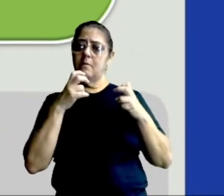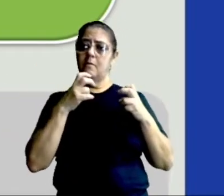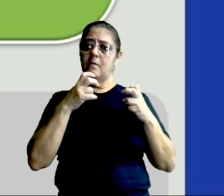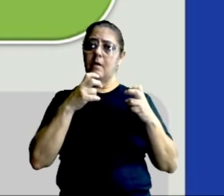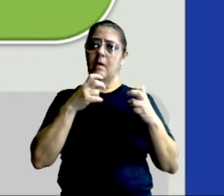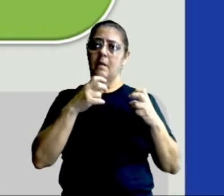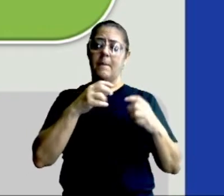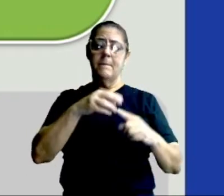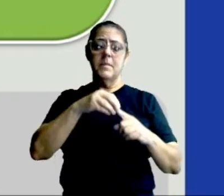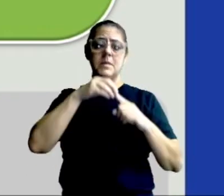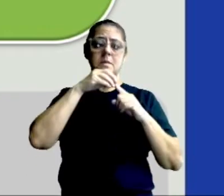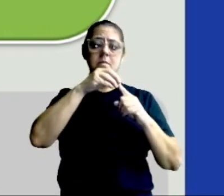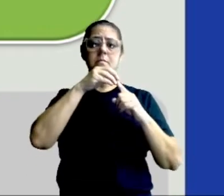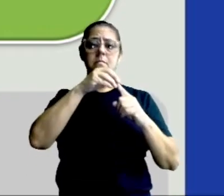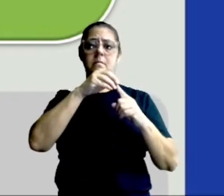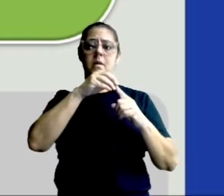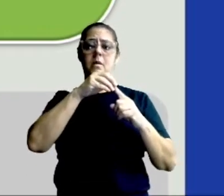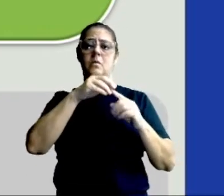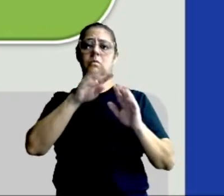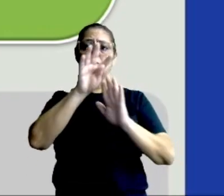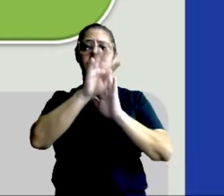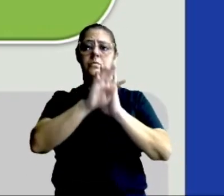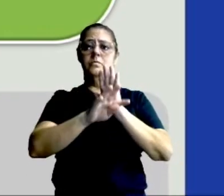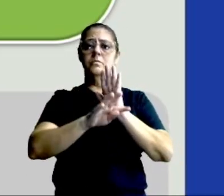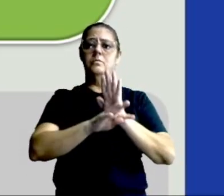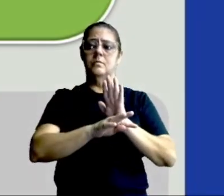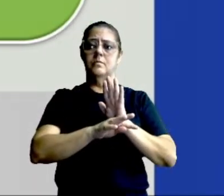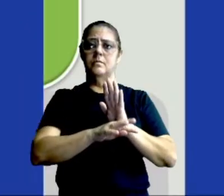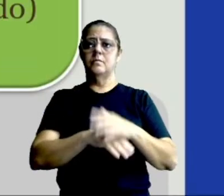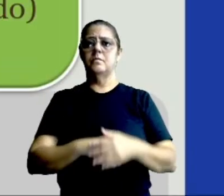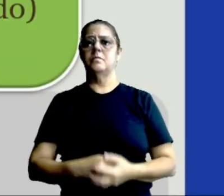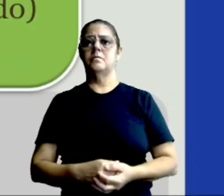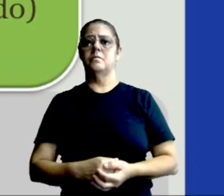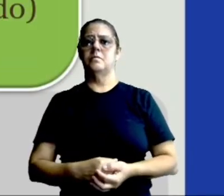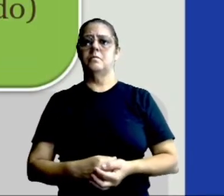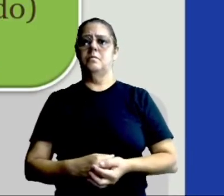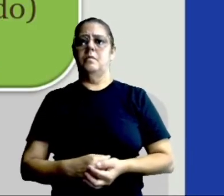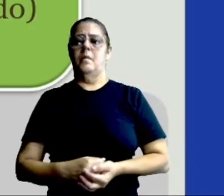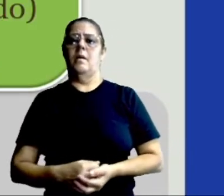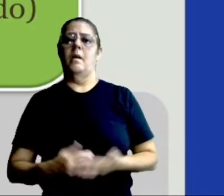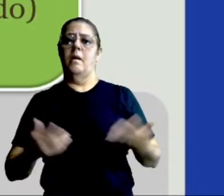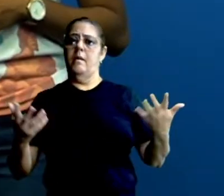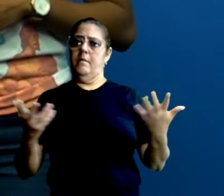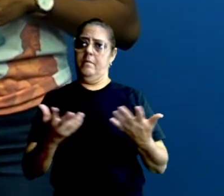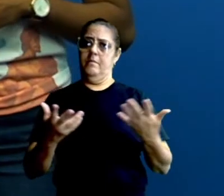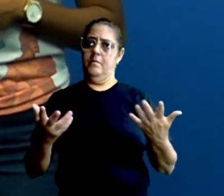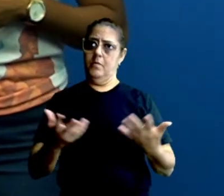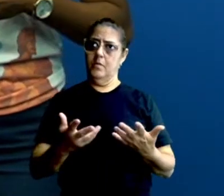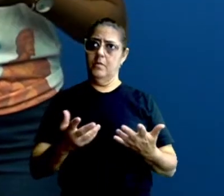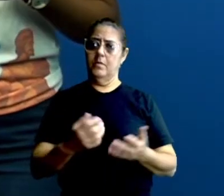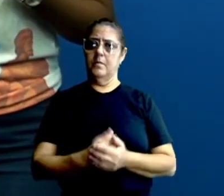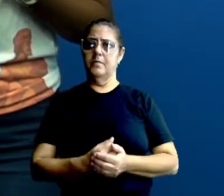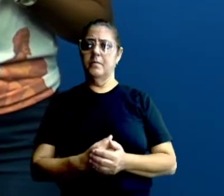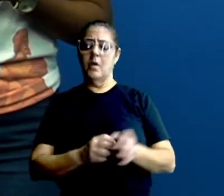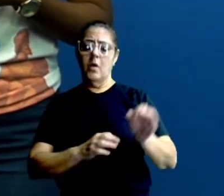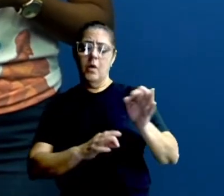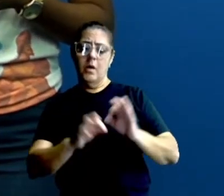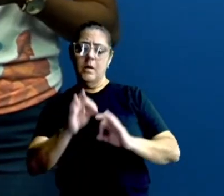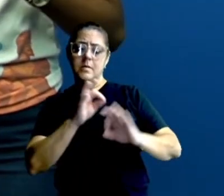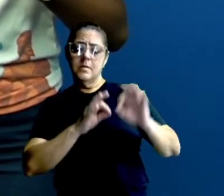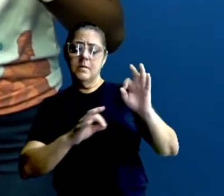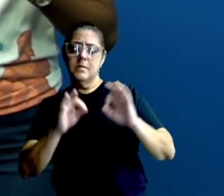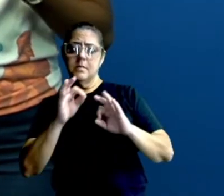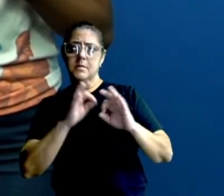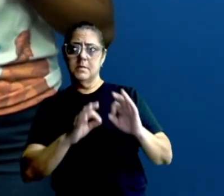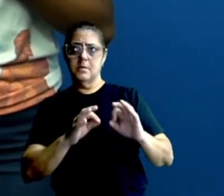pontos principais o teu texto bom agora a construção de